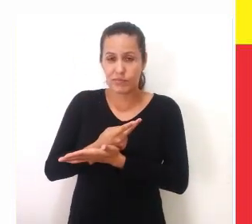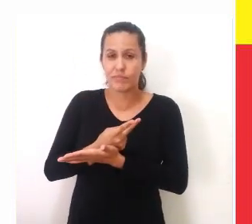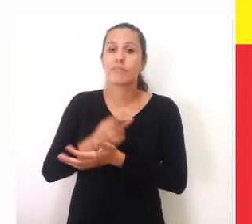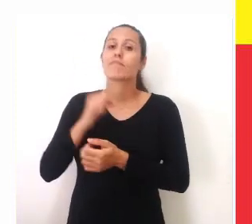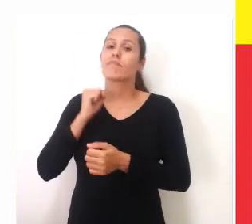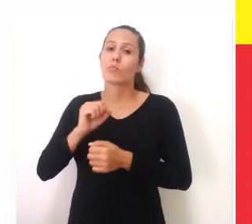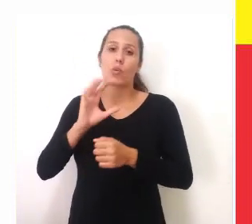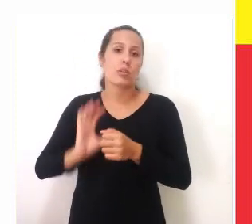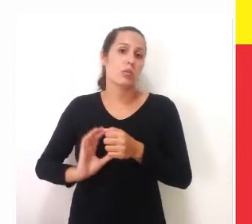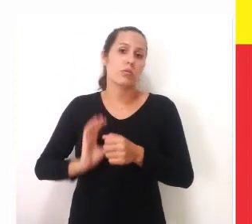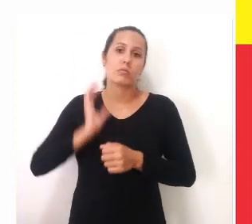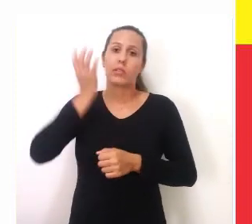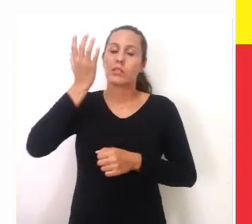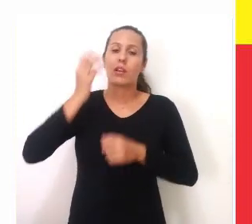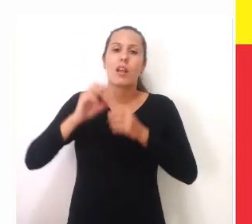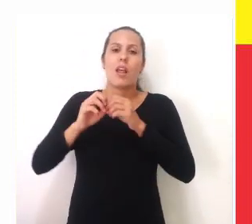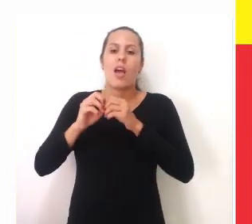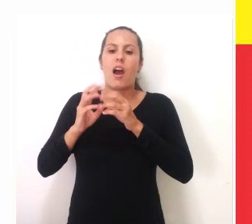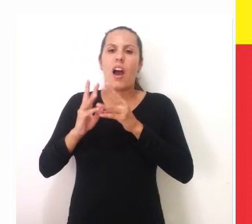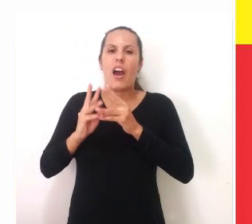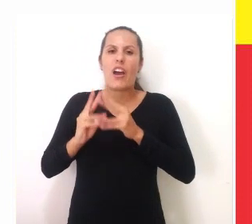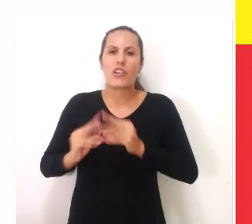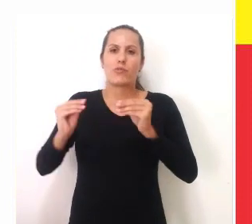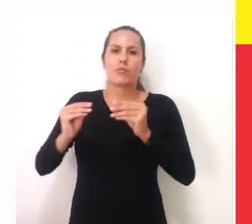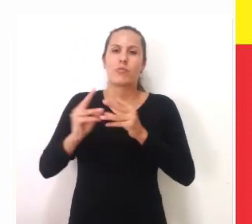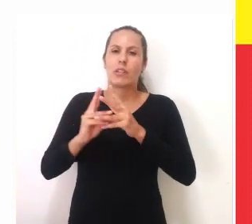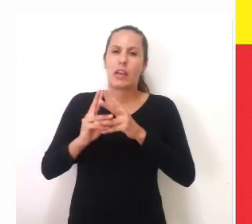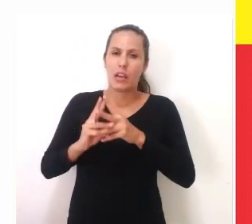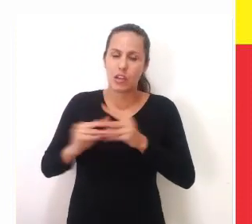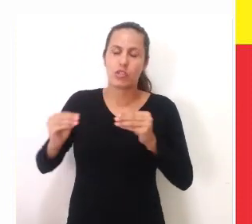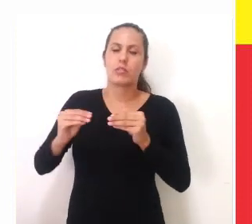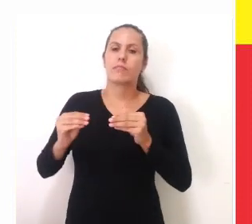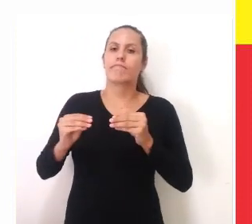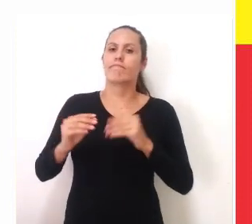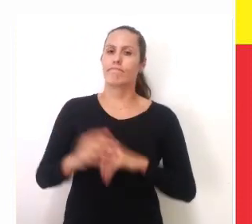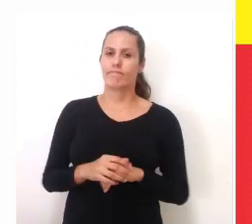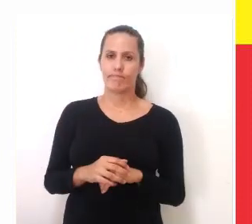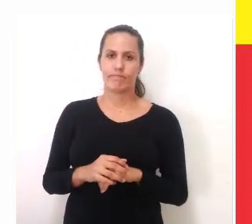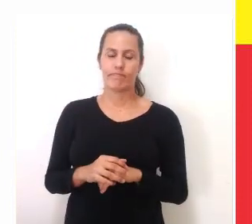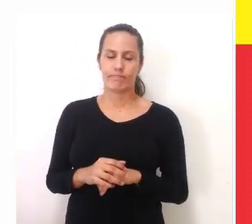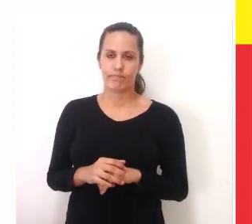mal colocado, a gente vai correr o risco dele